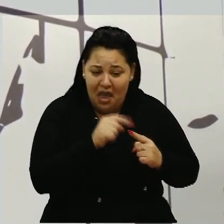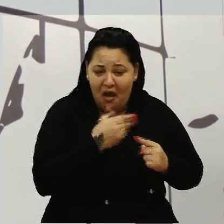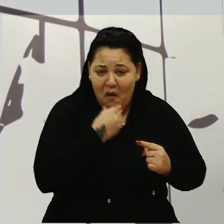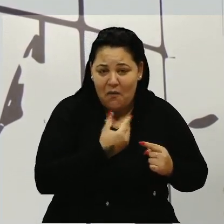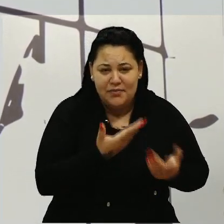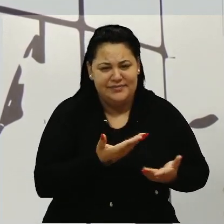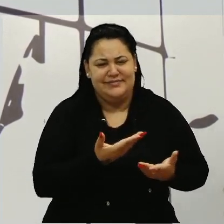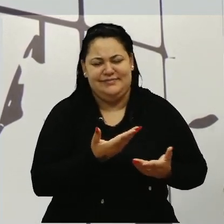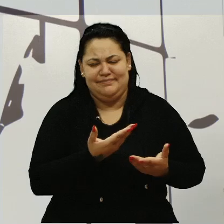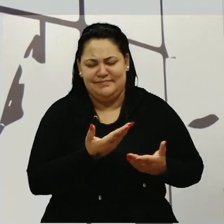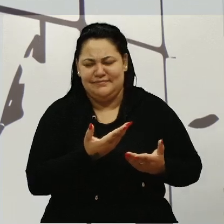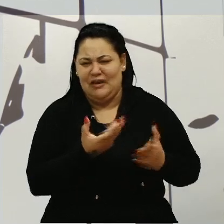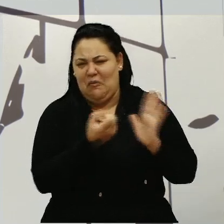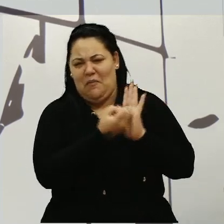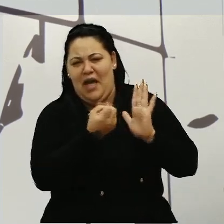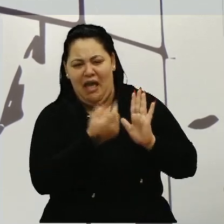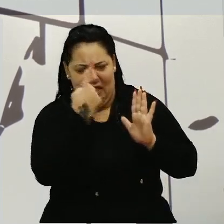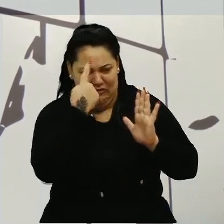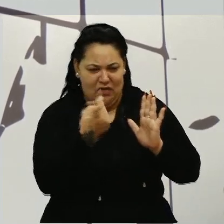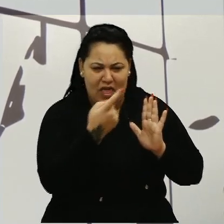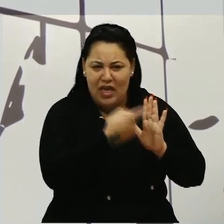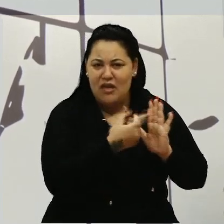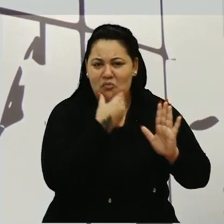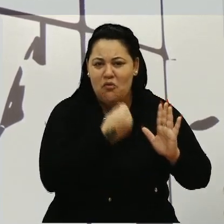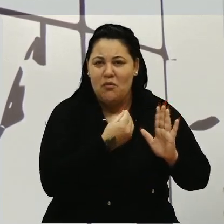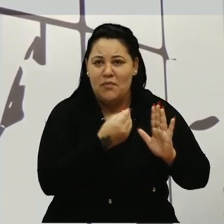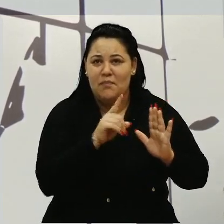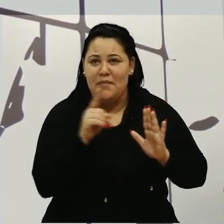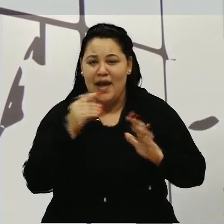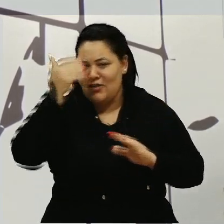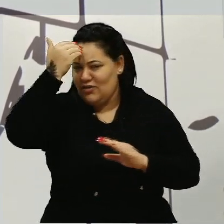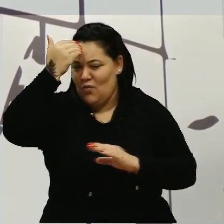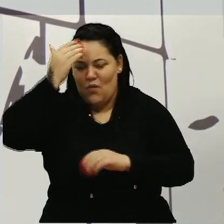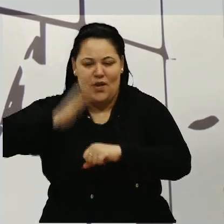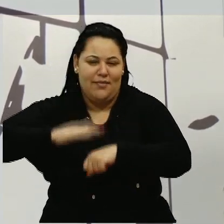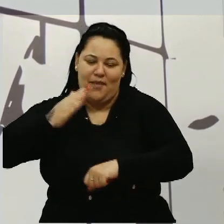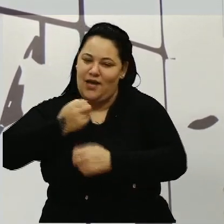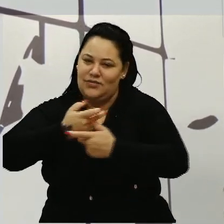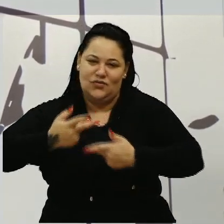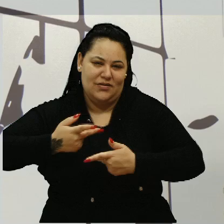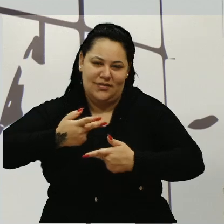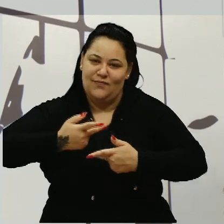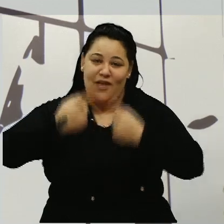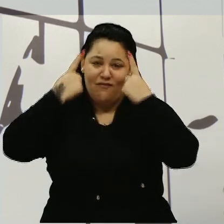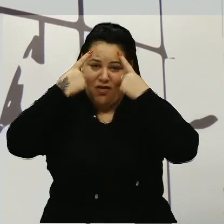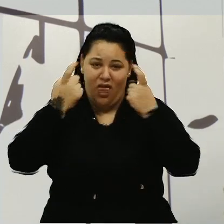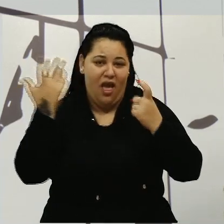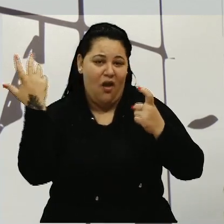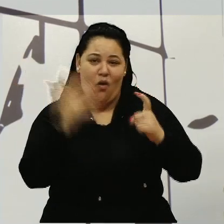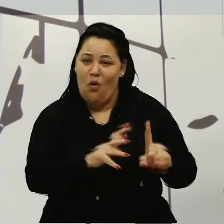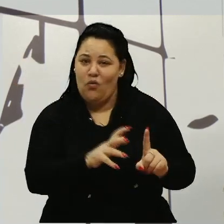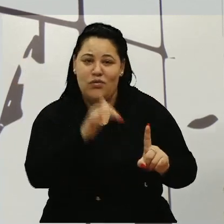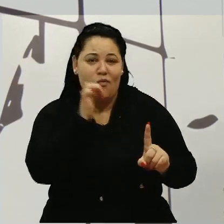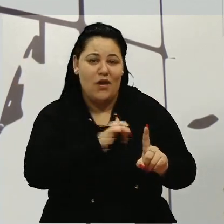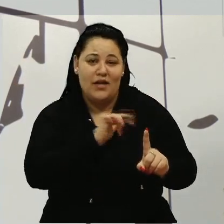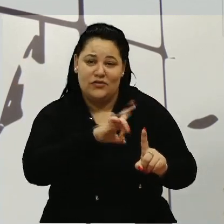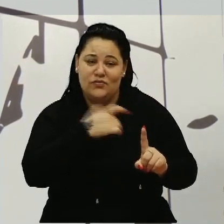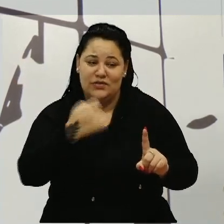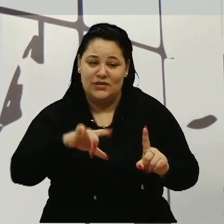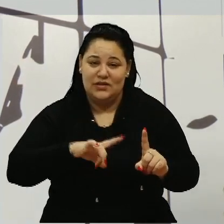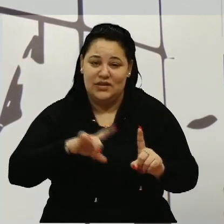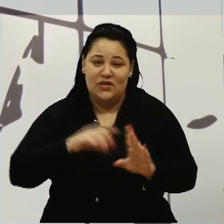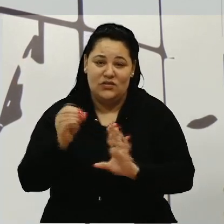esse papel para eles de violência, sendo que a gente não tolera mais isso, né? Então, nós precisamos, sim, ter mais orçamento no município.